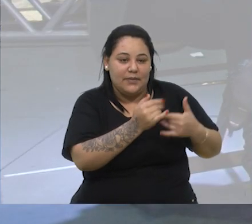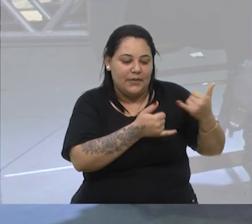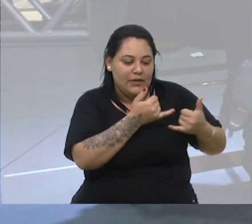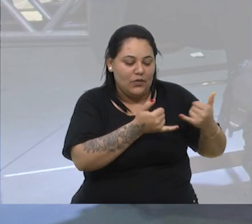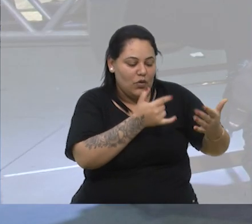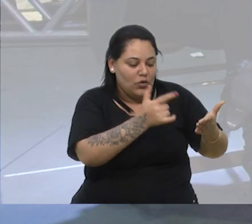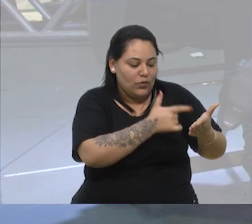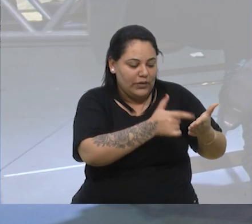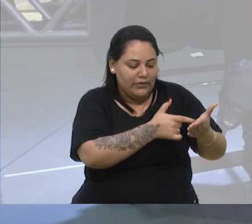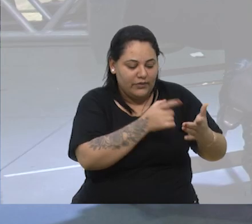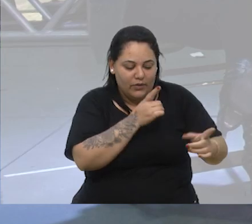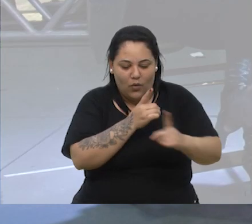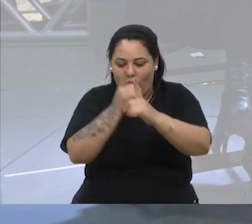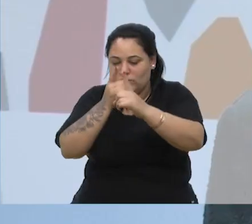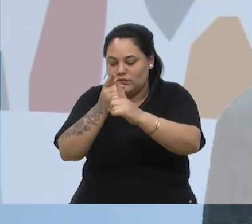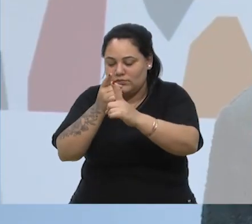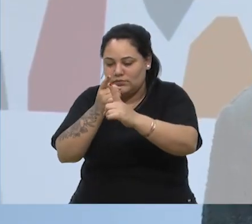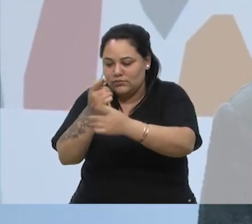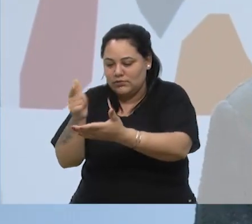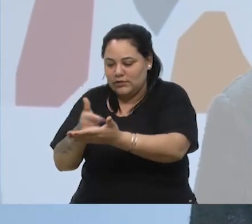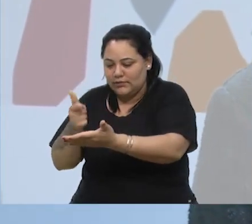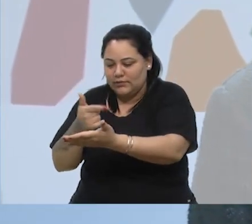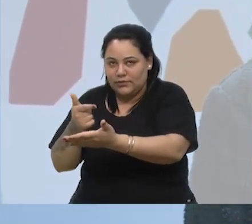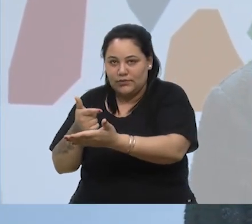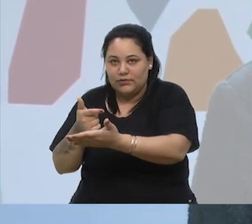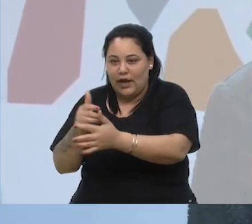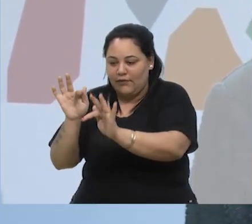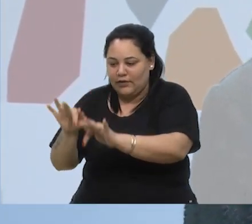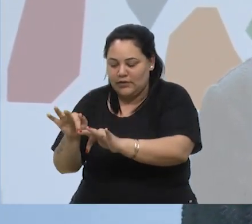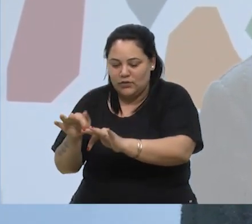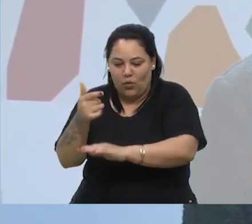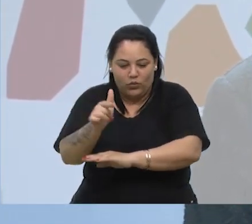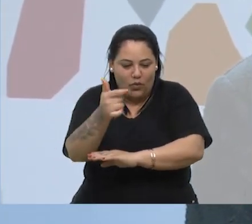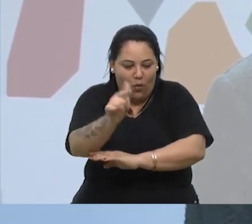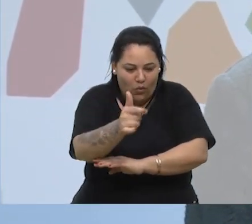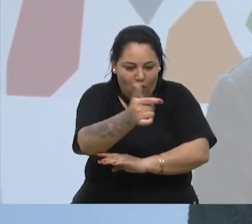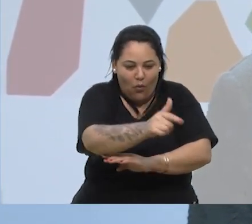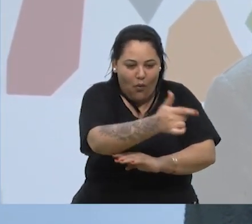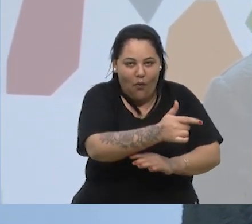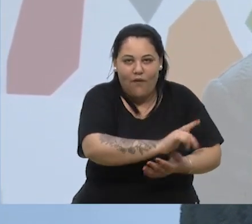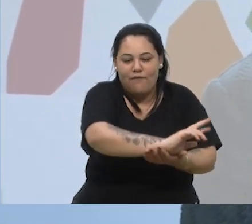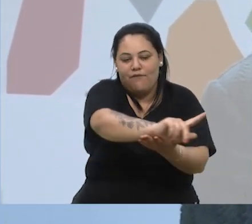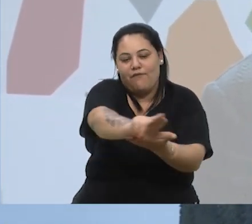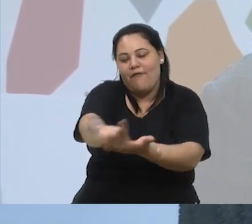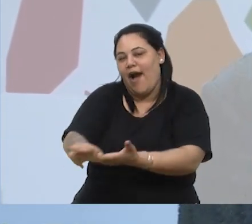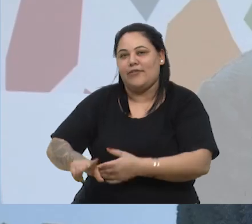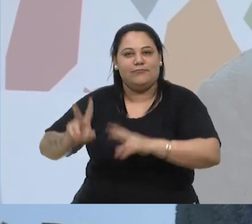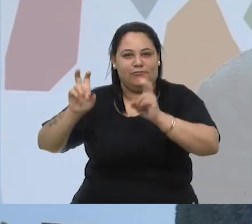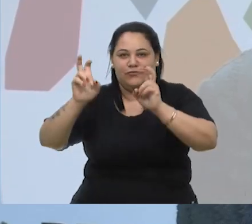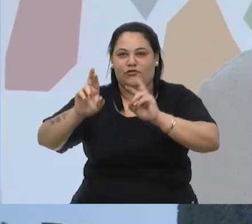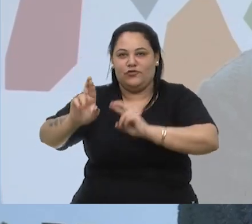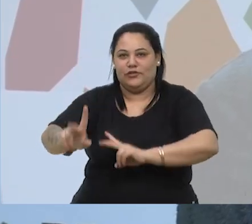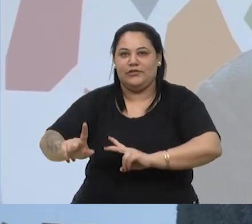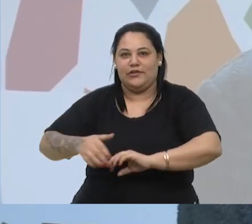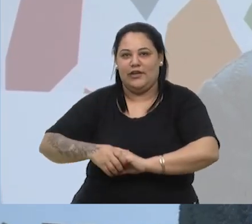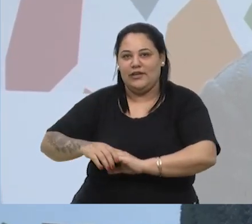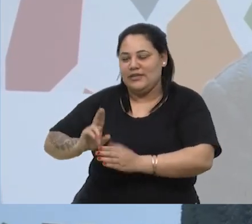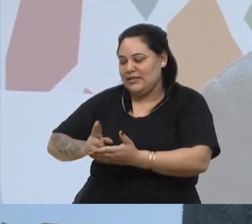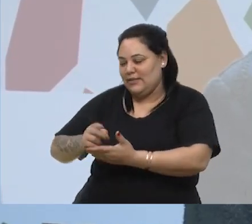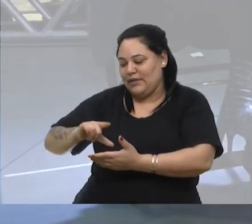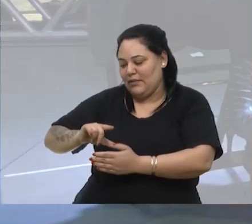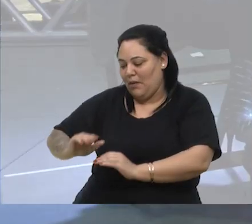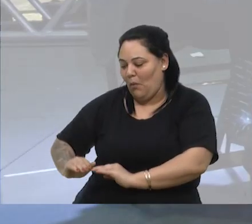frente. E que entende que esse respeito precisa ser exercido e defendido todos os dias. Só teremos um Brasil melhor com respeito